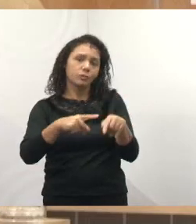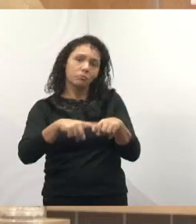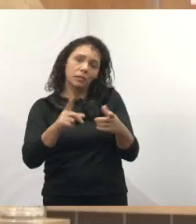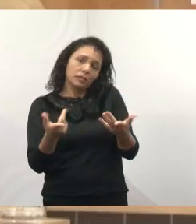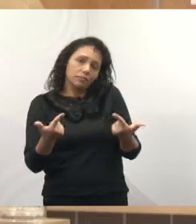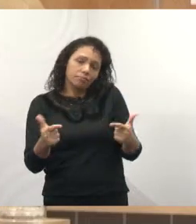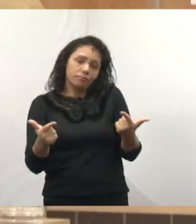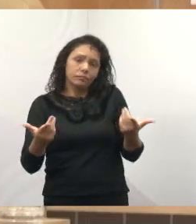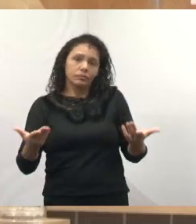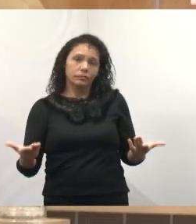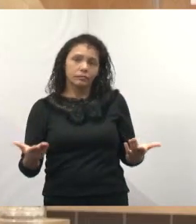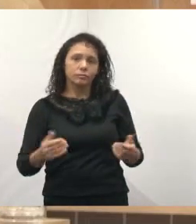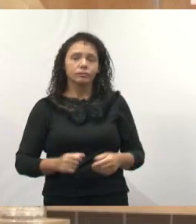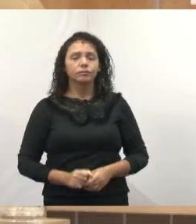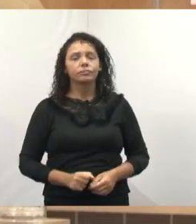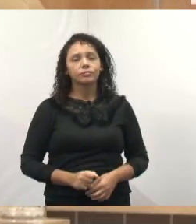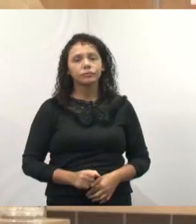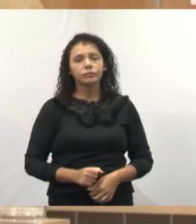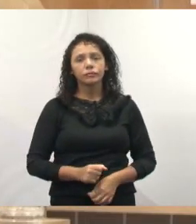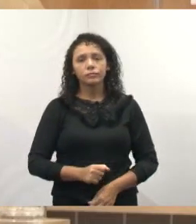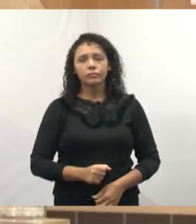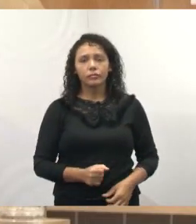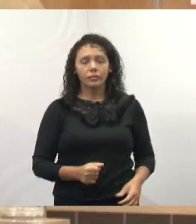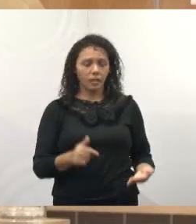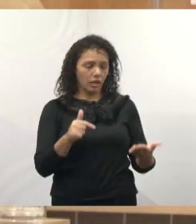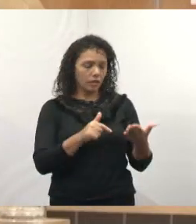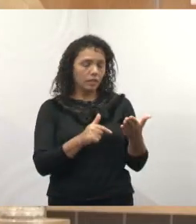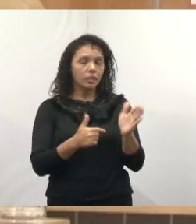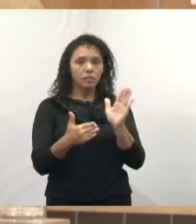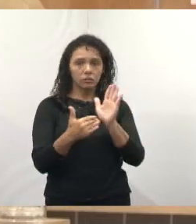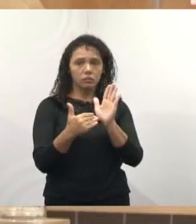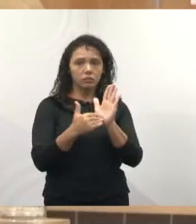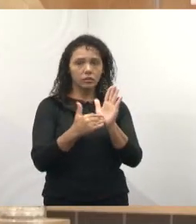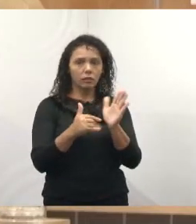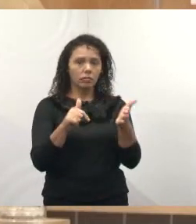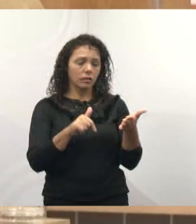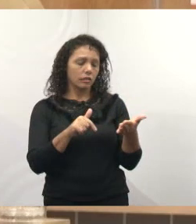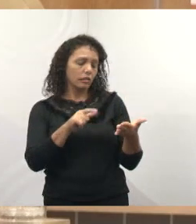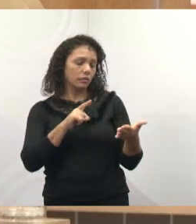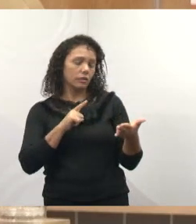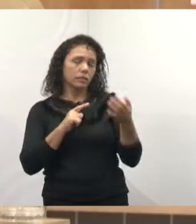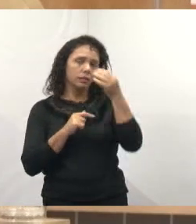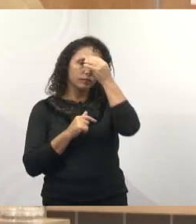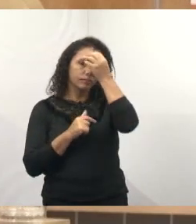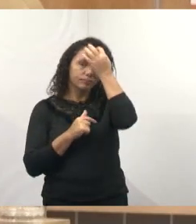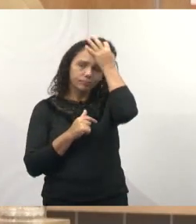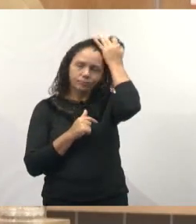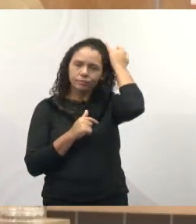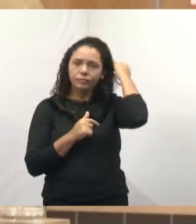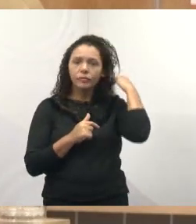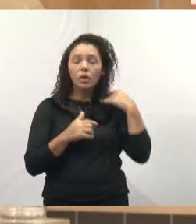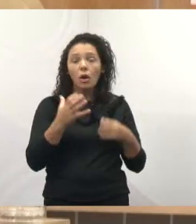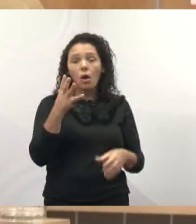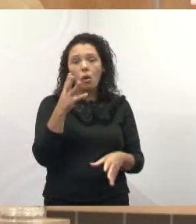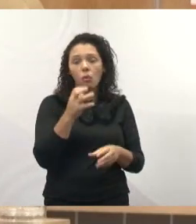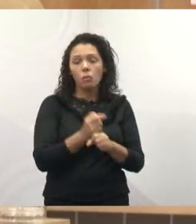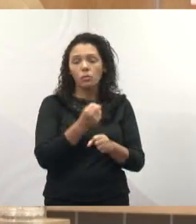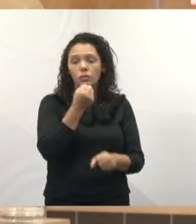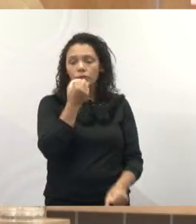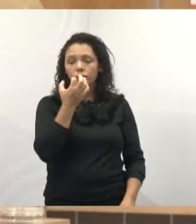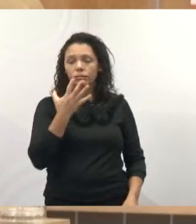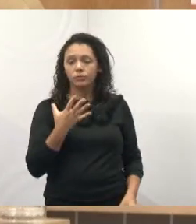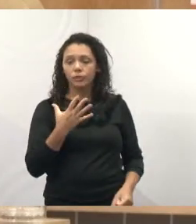minuto. A gente tem aqui no final um resumo financeiro positivo,